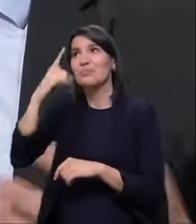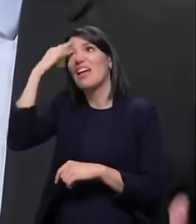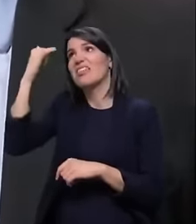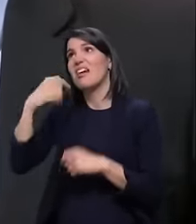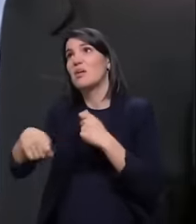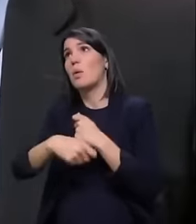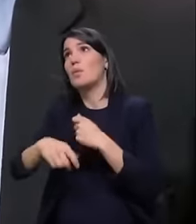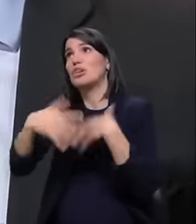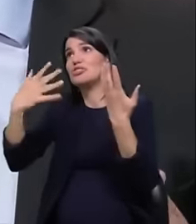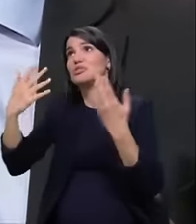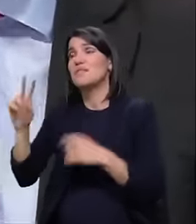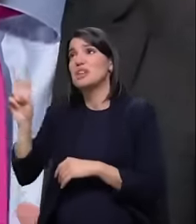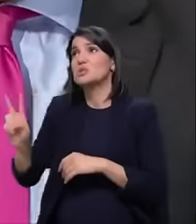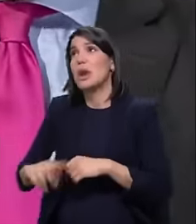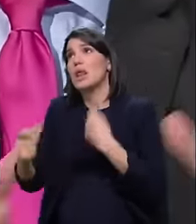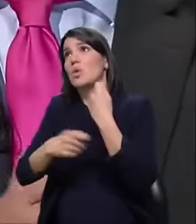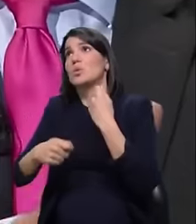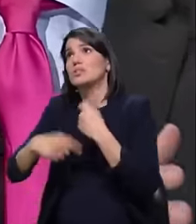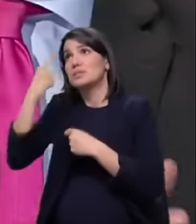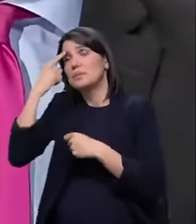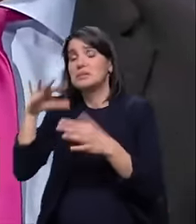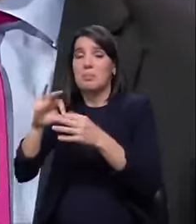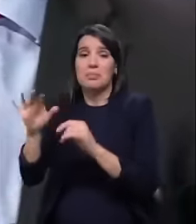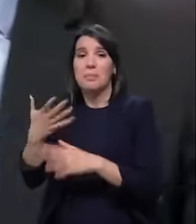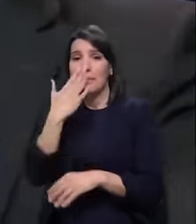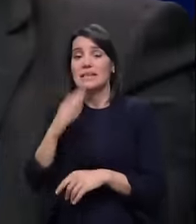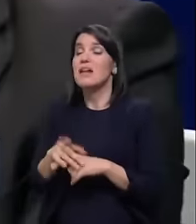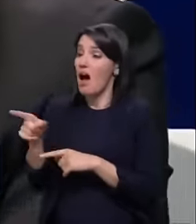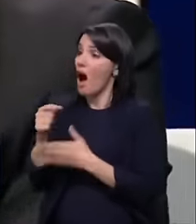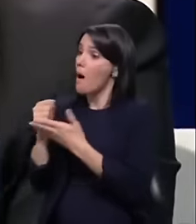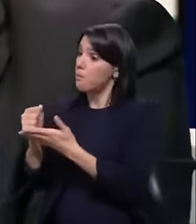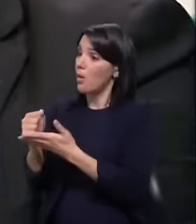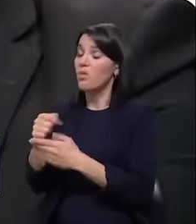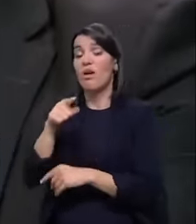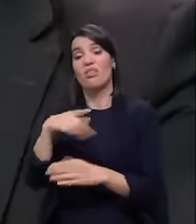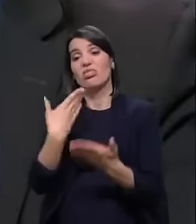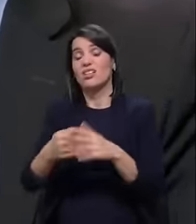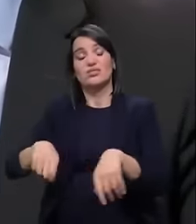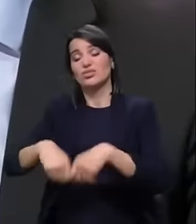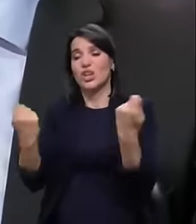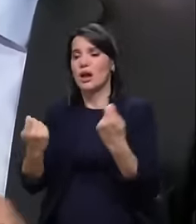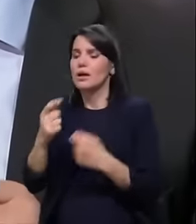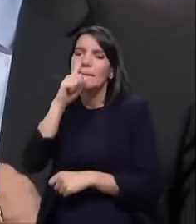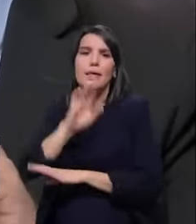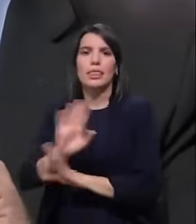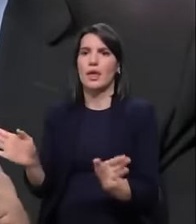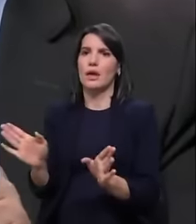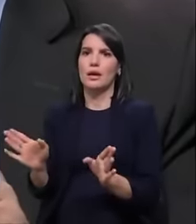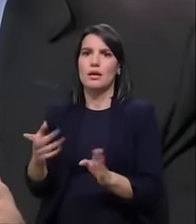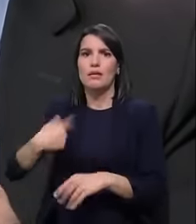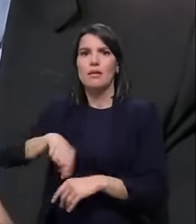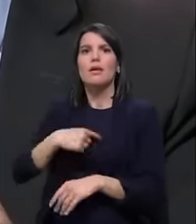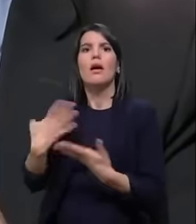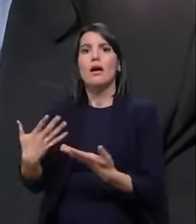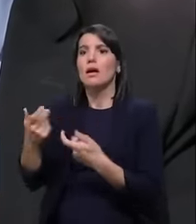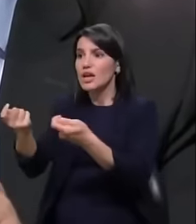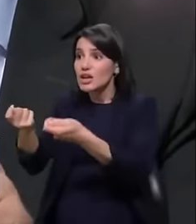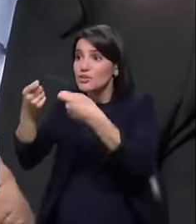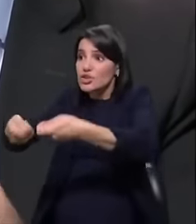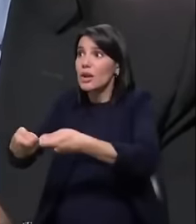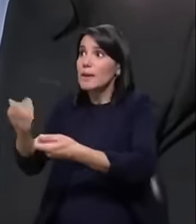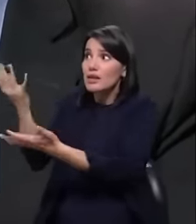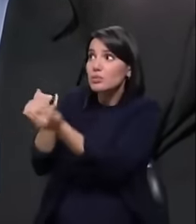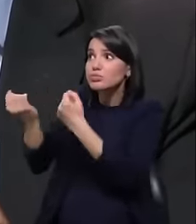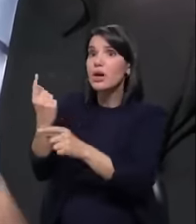ou venezuelano-comunista de que é, se há benefícios para uns, isto está a destruir o mercado todo. É mentira. Nós estamos a captar investimento que iria para a